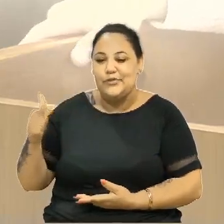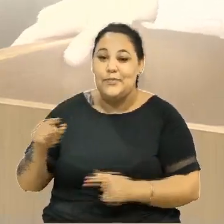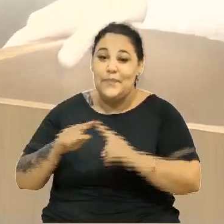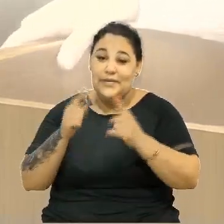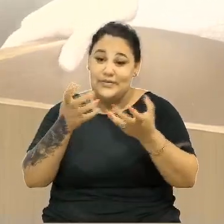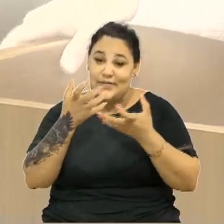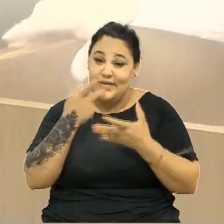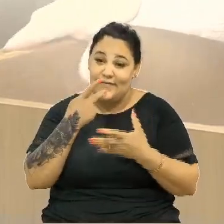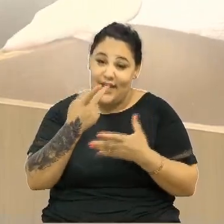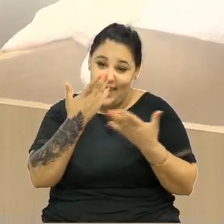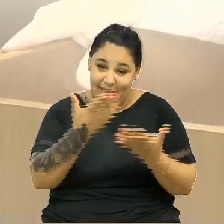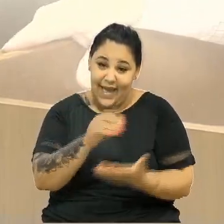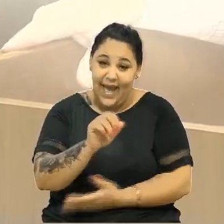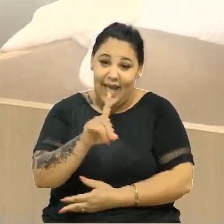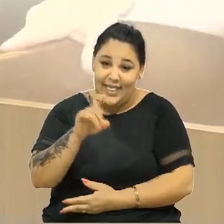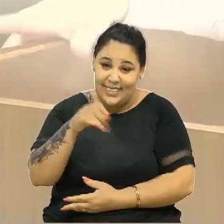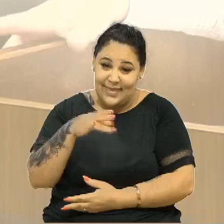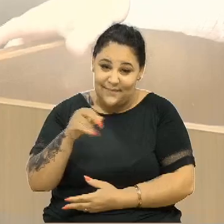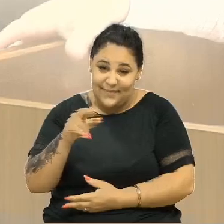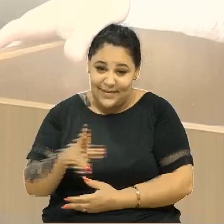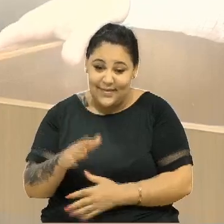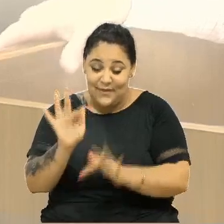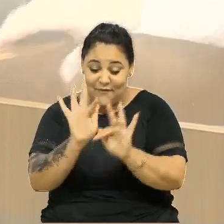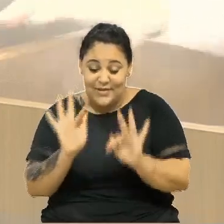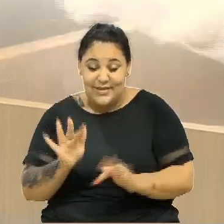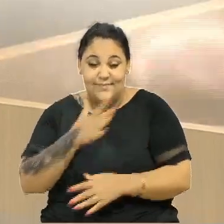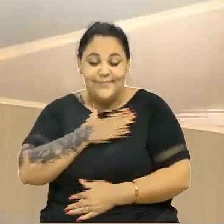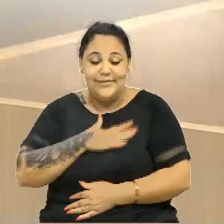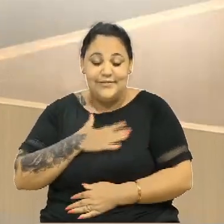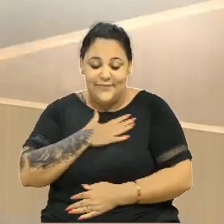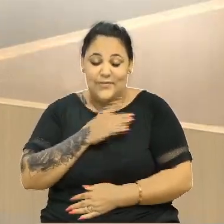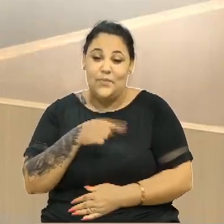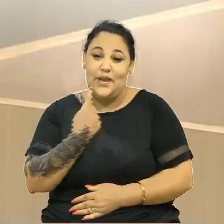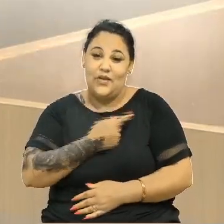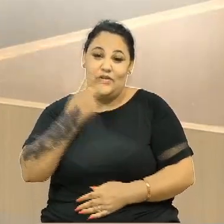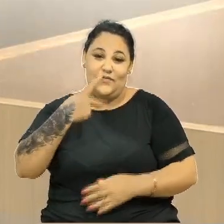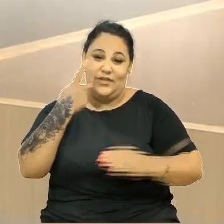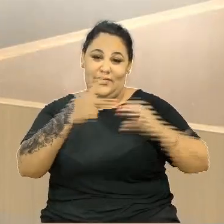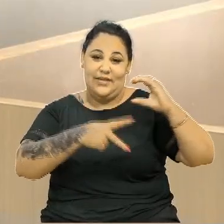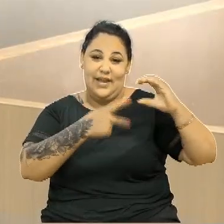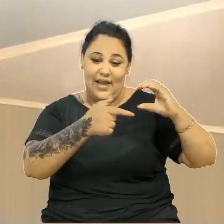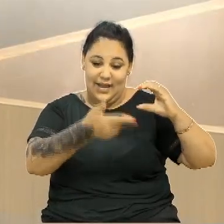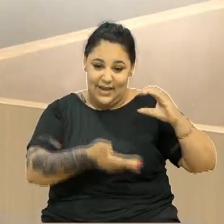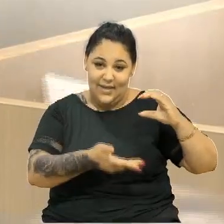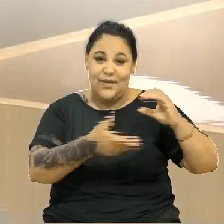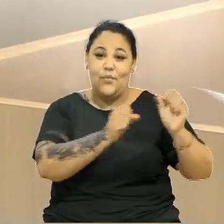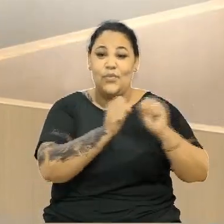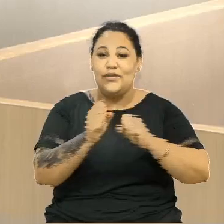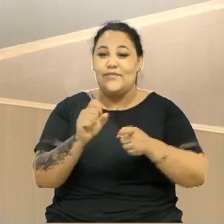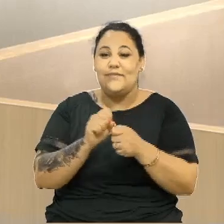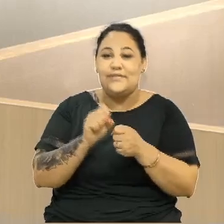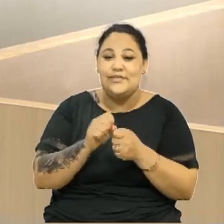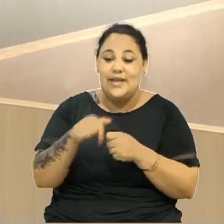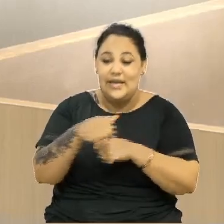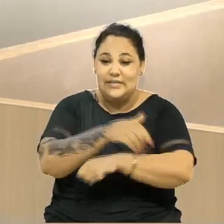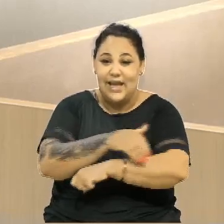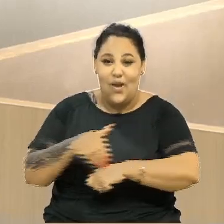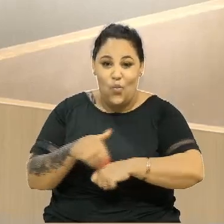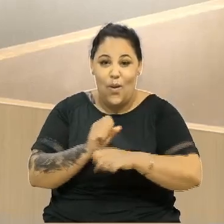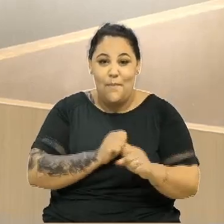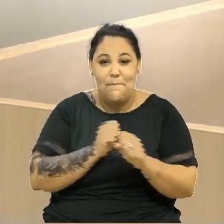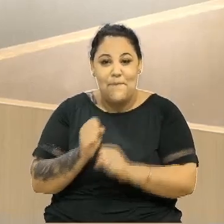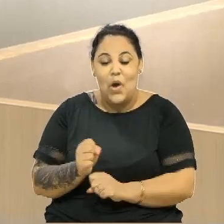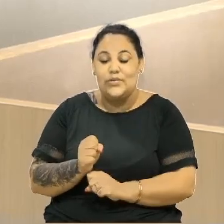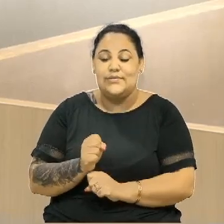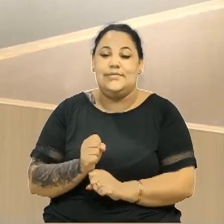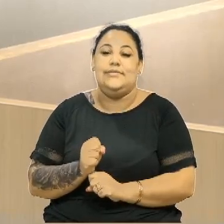é uma alegria, uma satisfação para nós aqui da Câmara de Vereadores poder fazer com que esta via